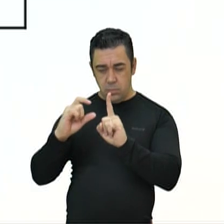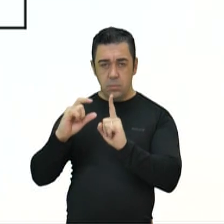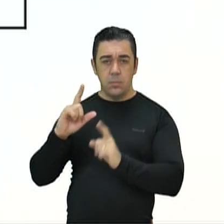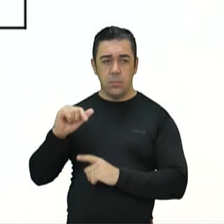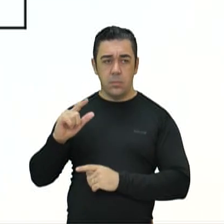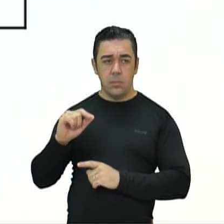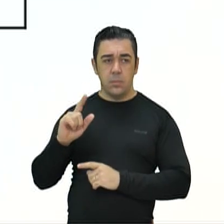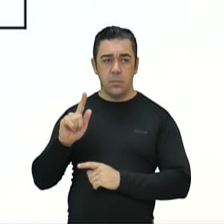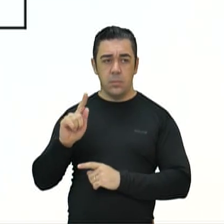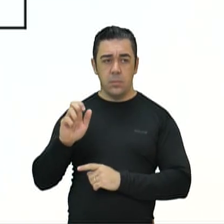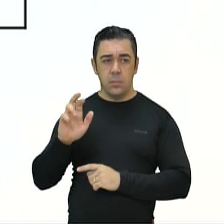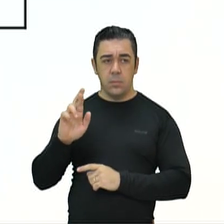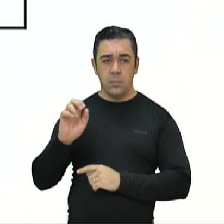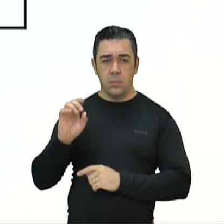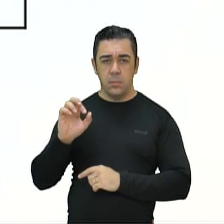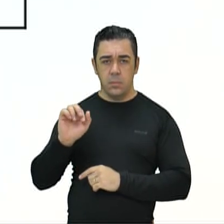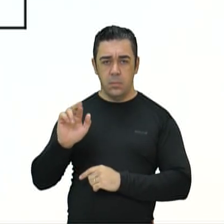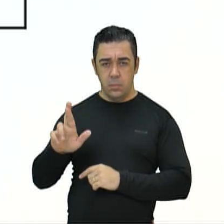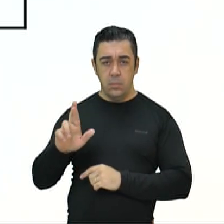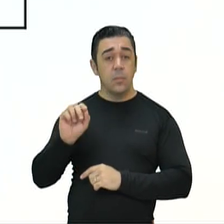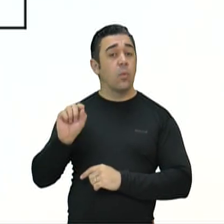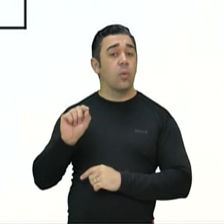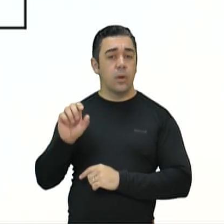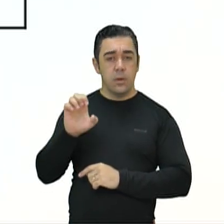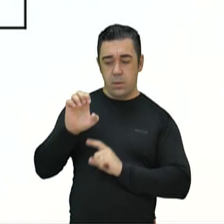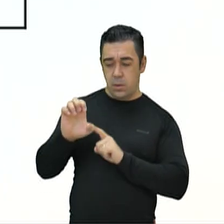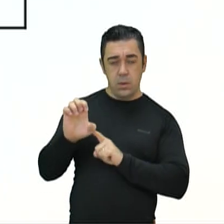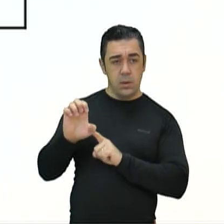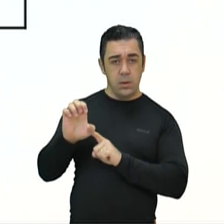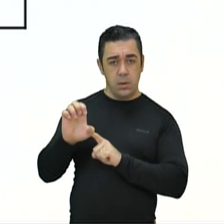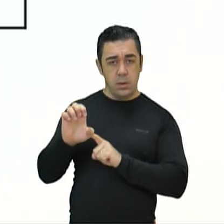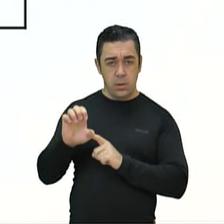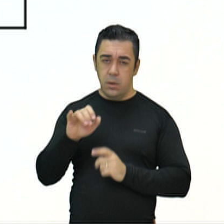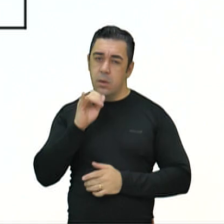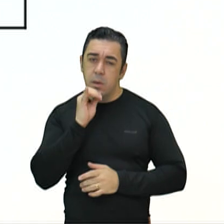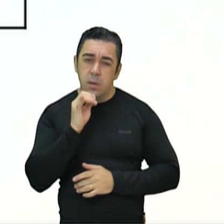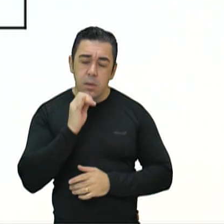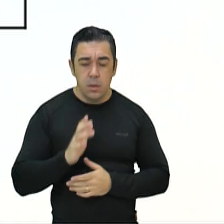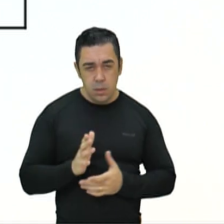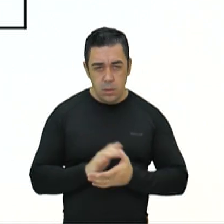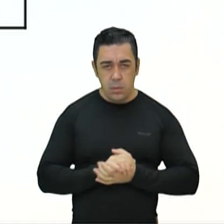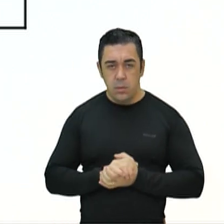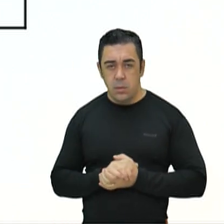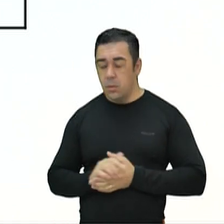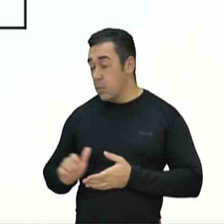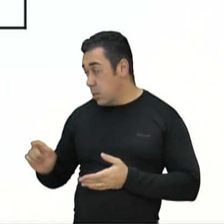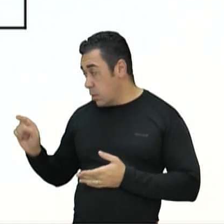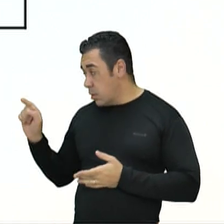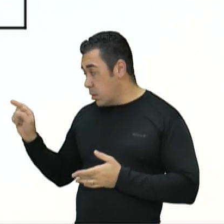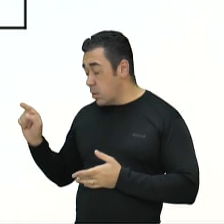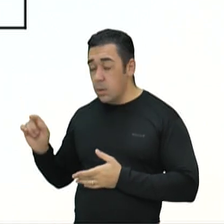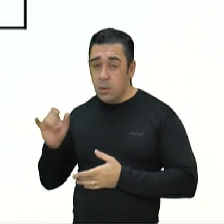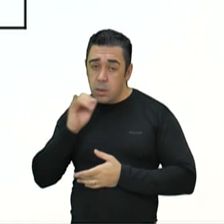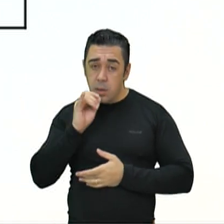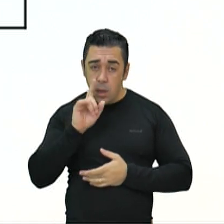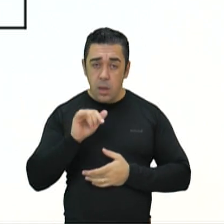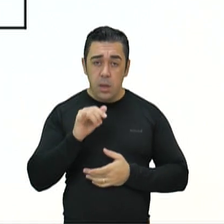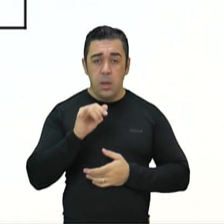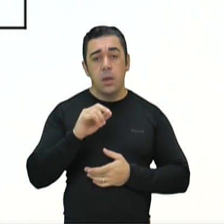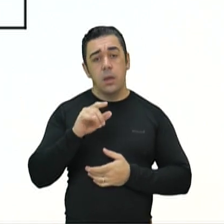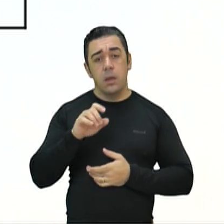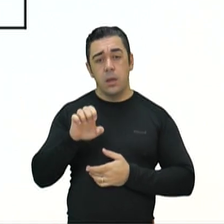letra E. Aqui nós temos também, seria no caso aqui, os